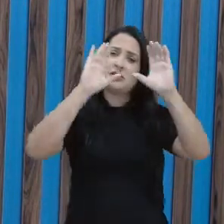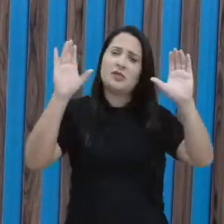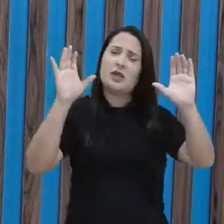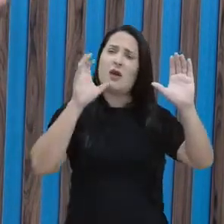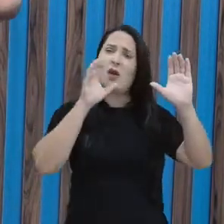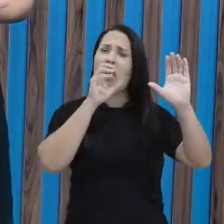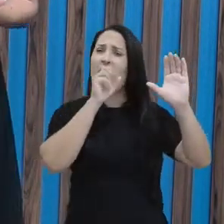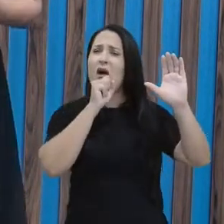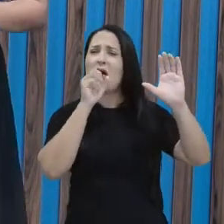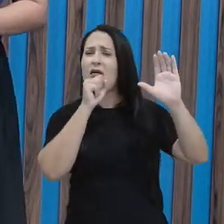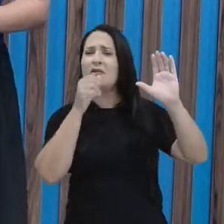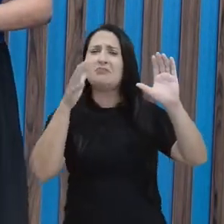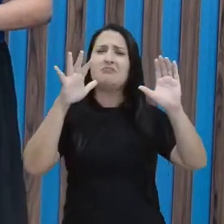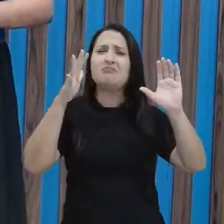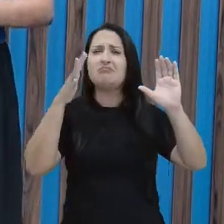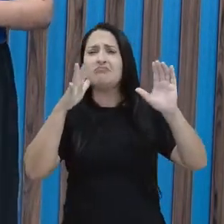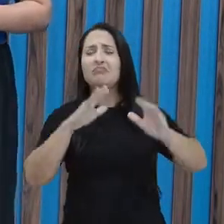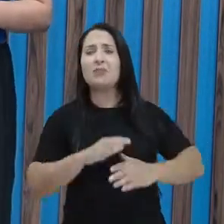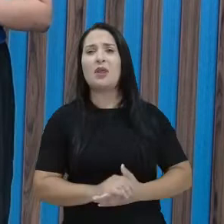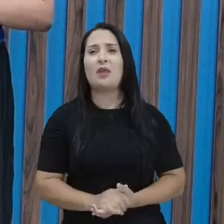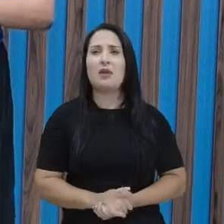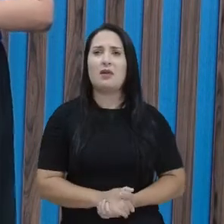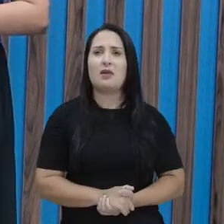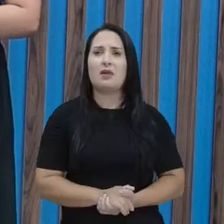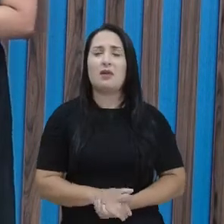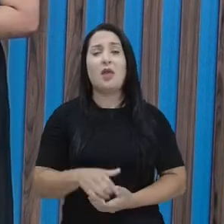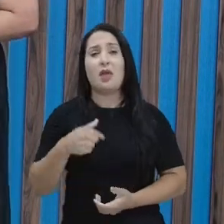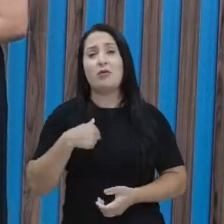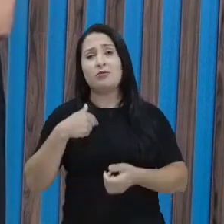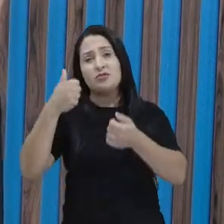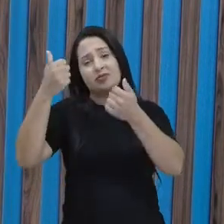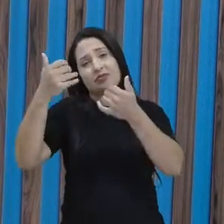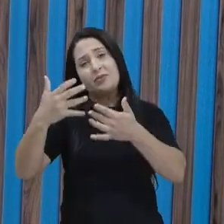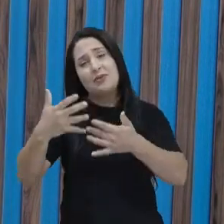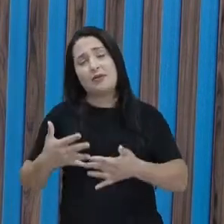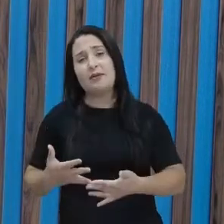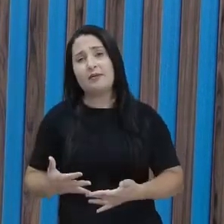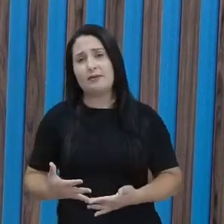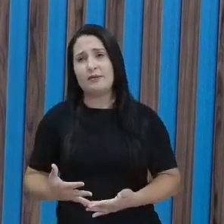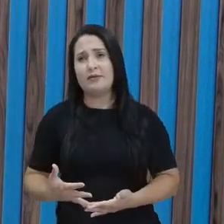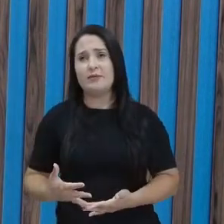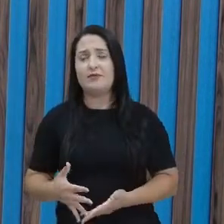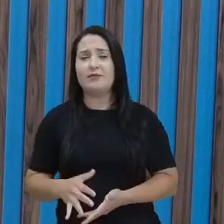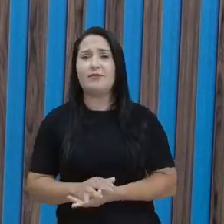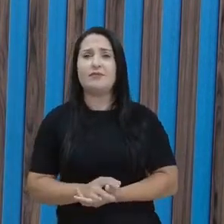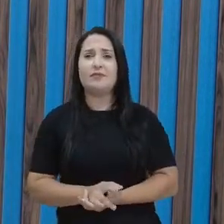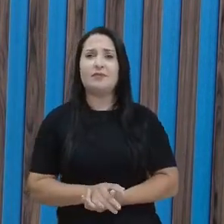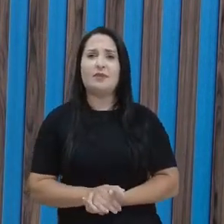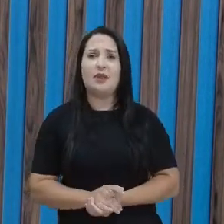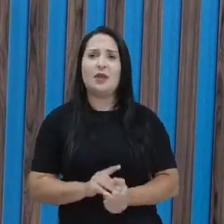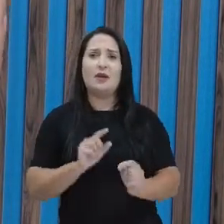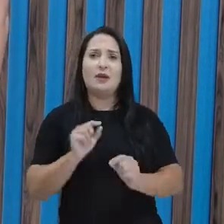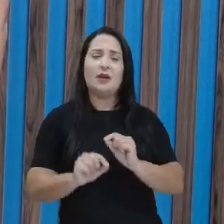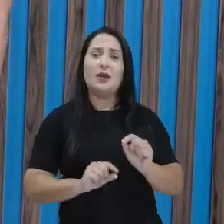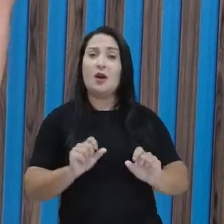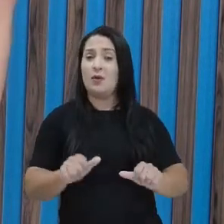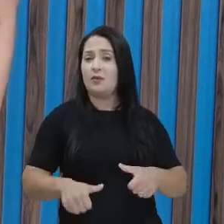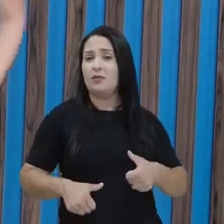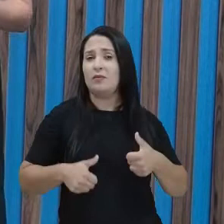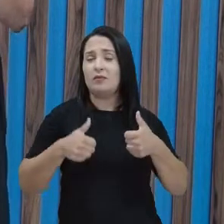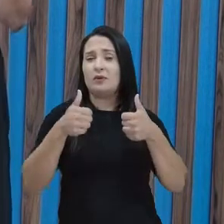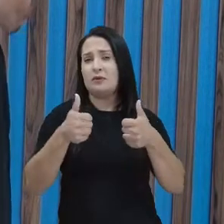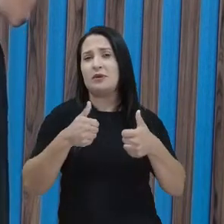está alaranjado. Já quando eu uso o explicativo, a explicativa é justamente a qualidade que